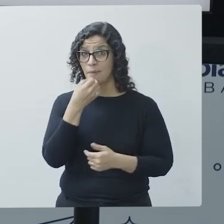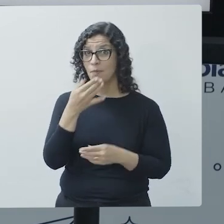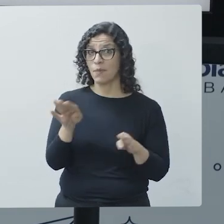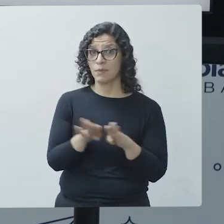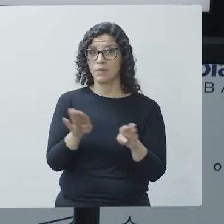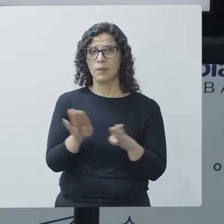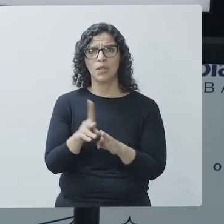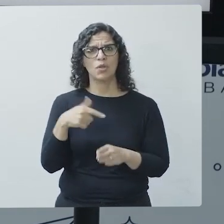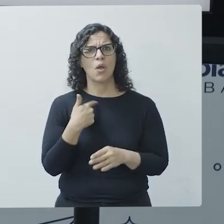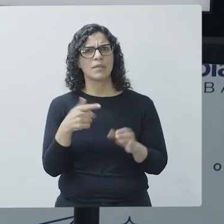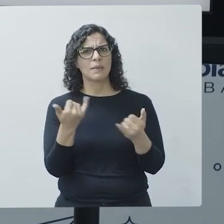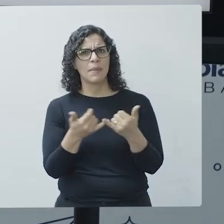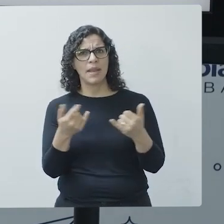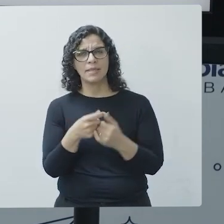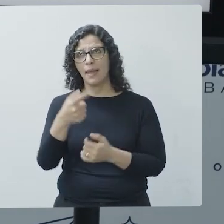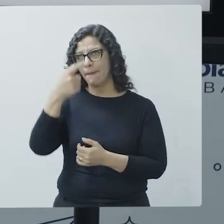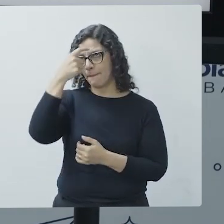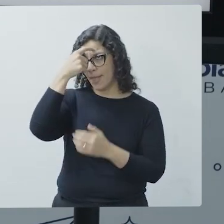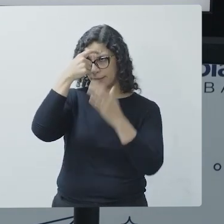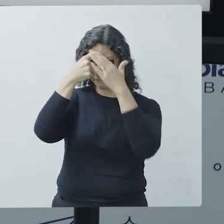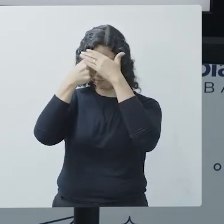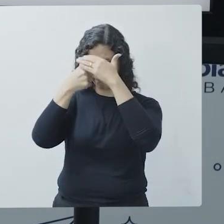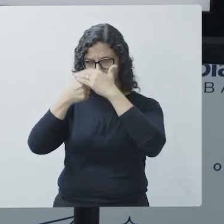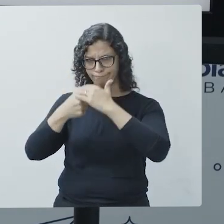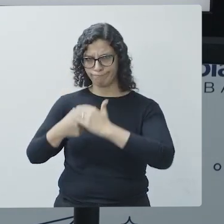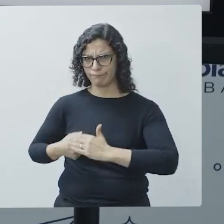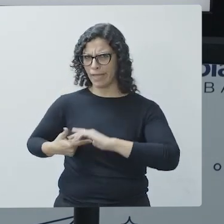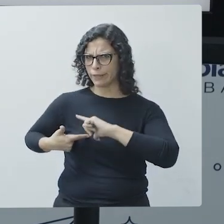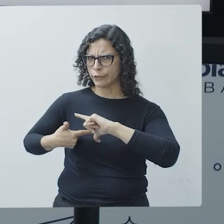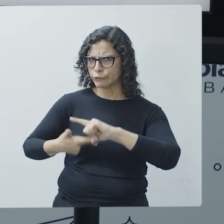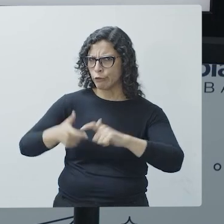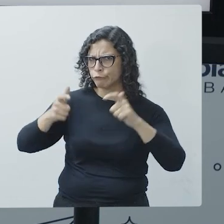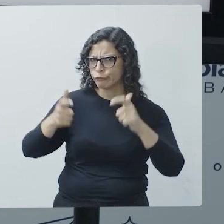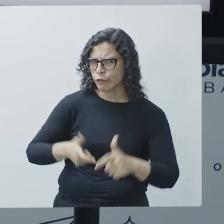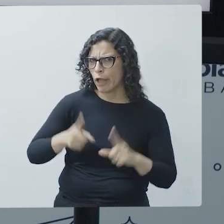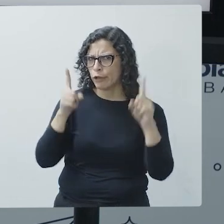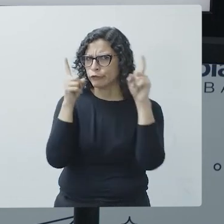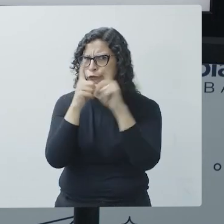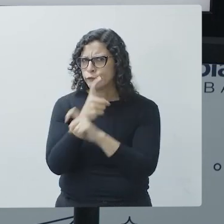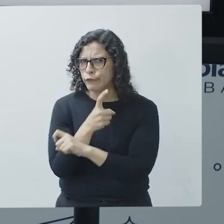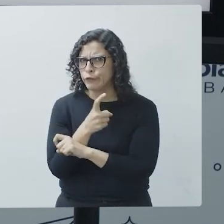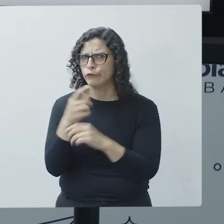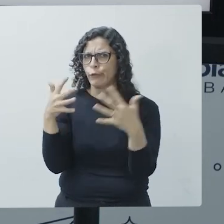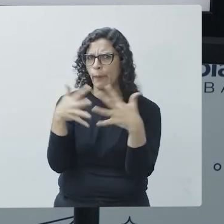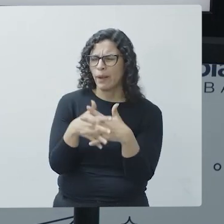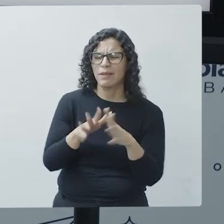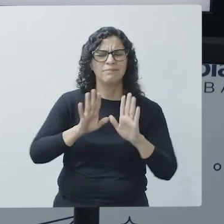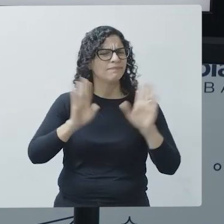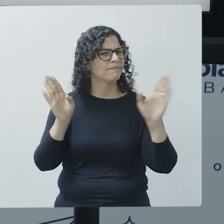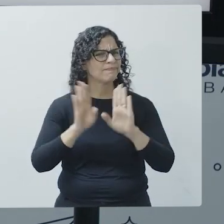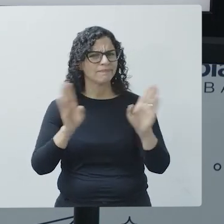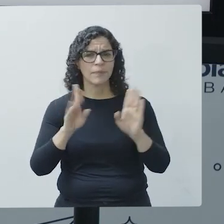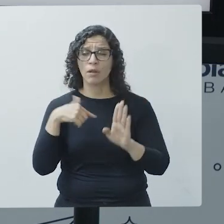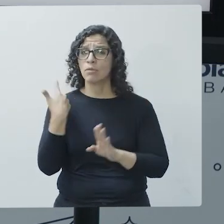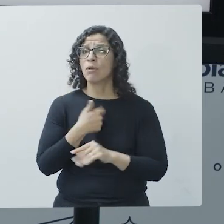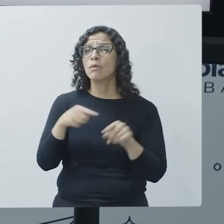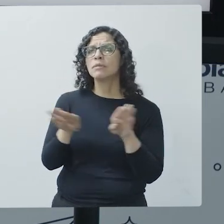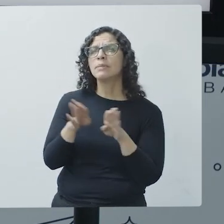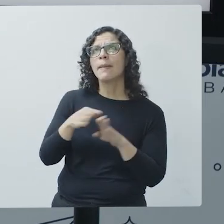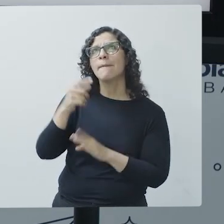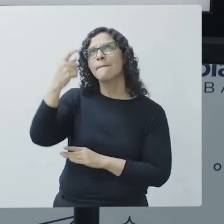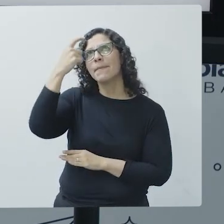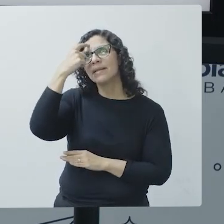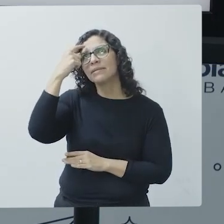gente, assim, tirar da mente, às vezes, que autor clássico vai ser aquele autor chato, com textos chatos. É bom a gente já ir